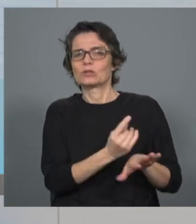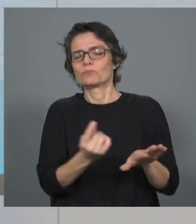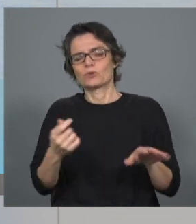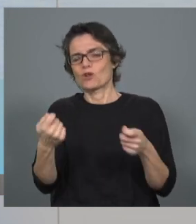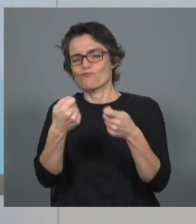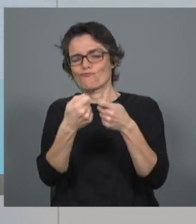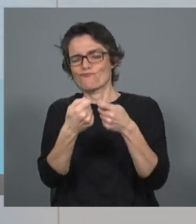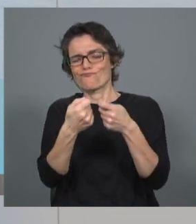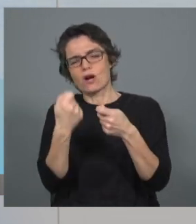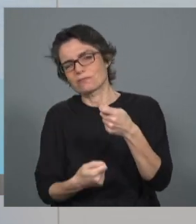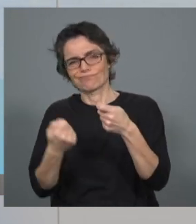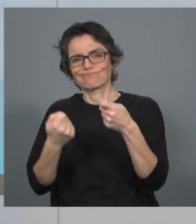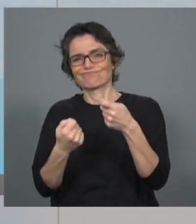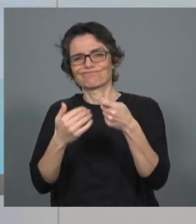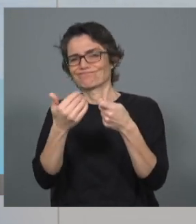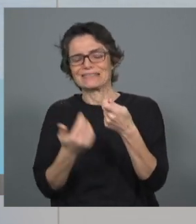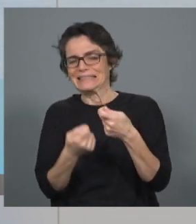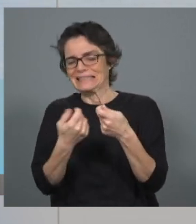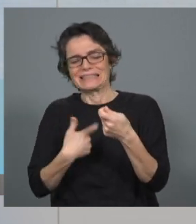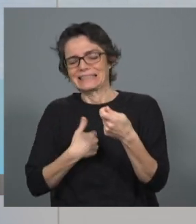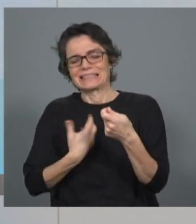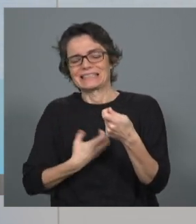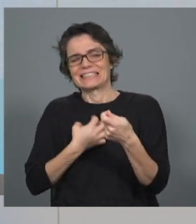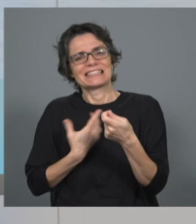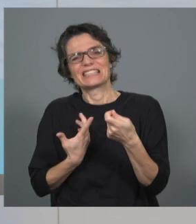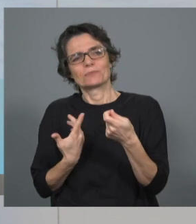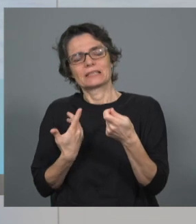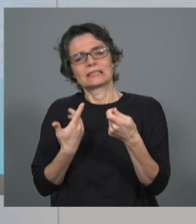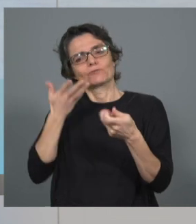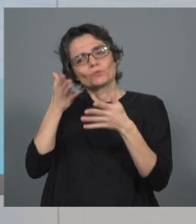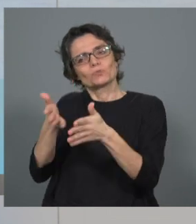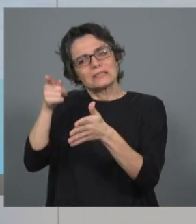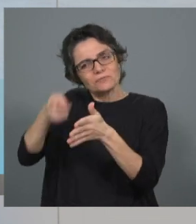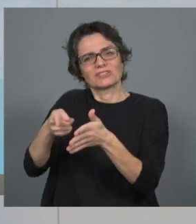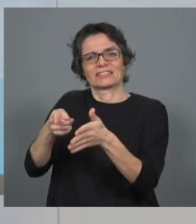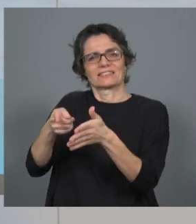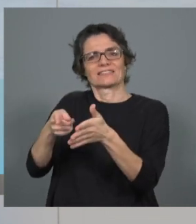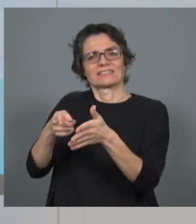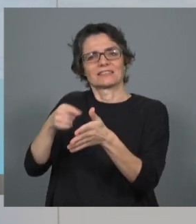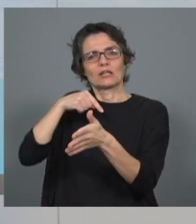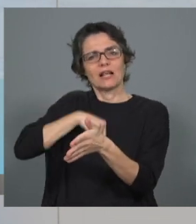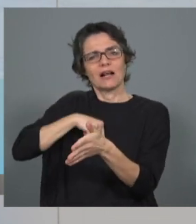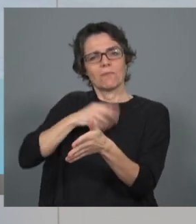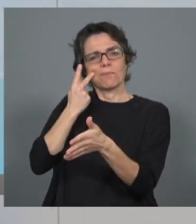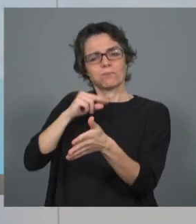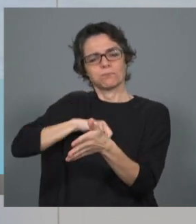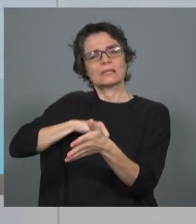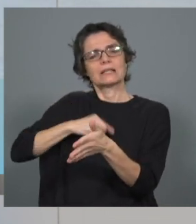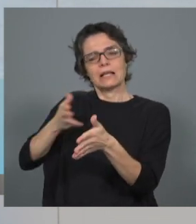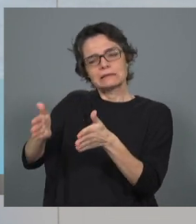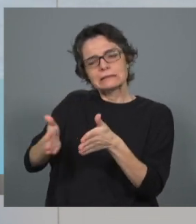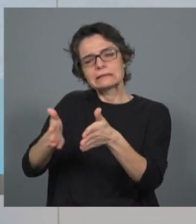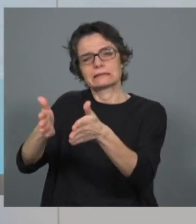Não me sentia bem a ter esses comportamentos, ao mesmo tempo que a minha vida interior ia começando a ganhar um outro rumo, um outro